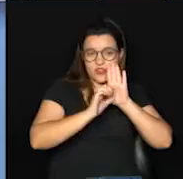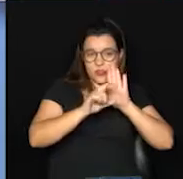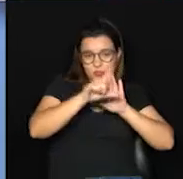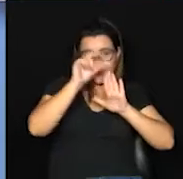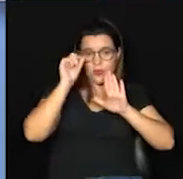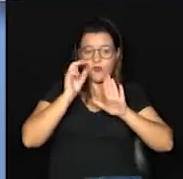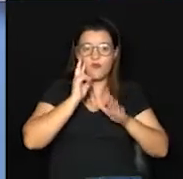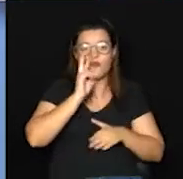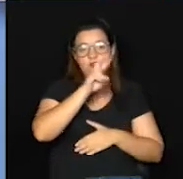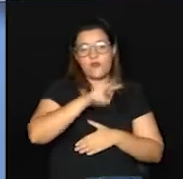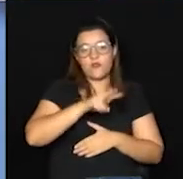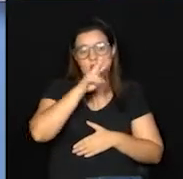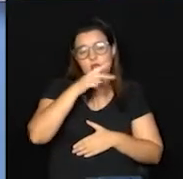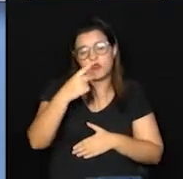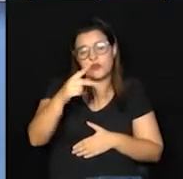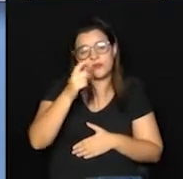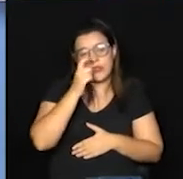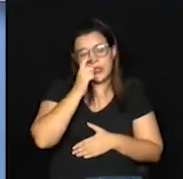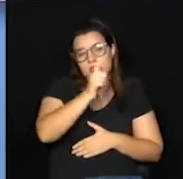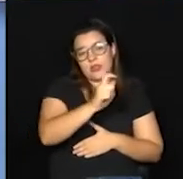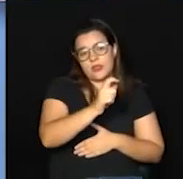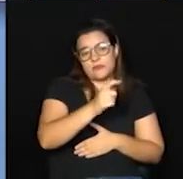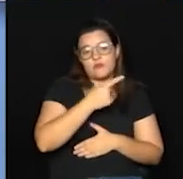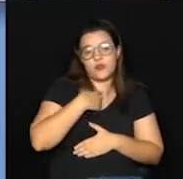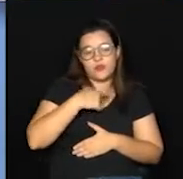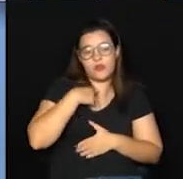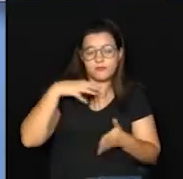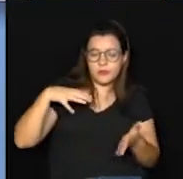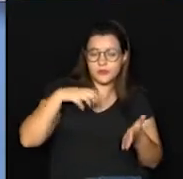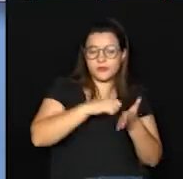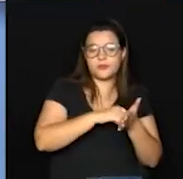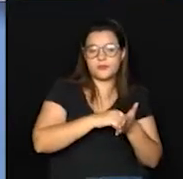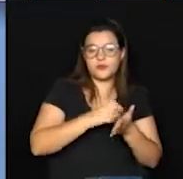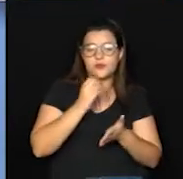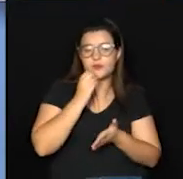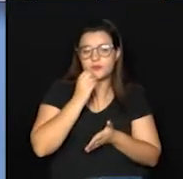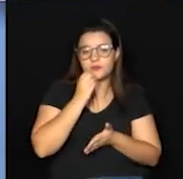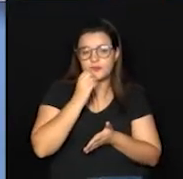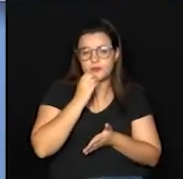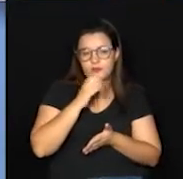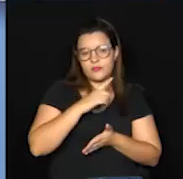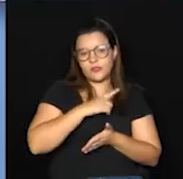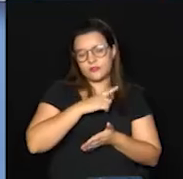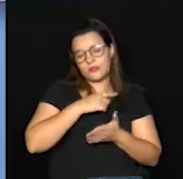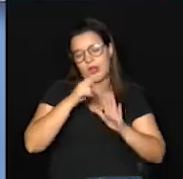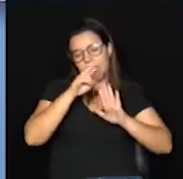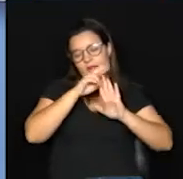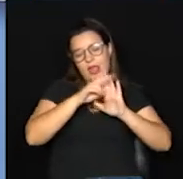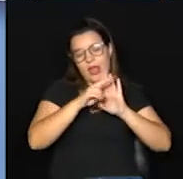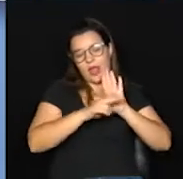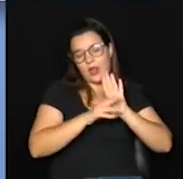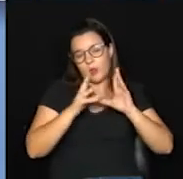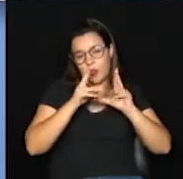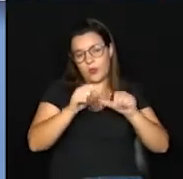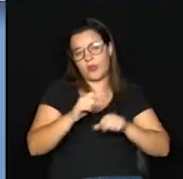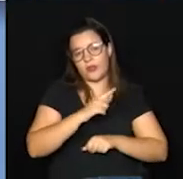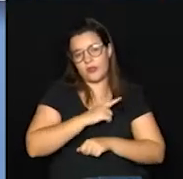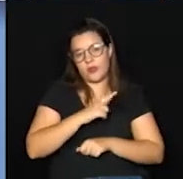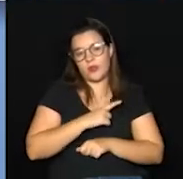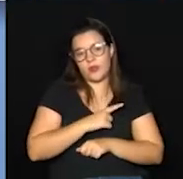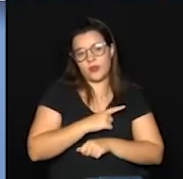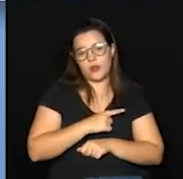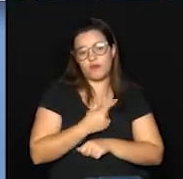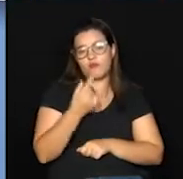e vê quais são as premiações e quais são as oportunidades. Tem lá todos os critérios, regulamento, quanto vai ser